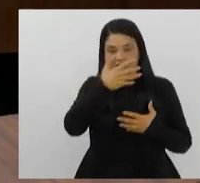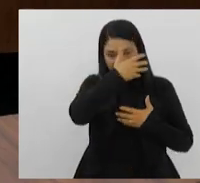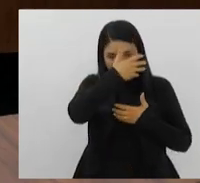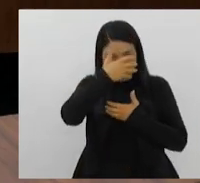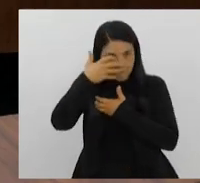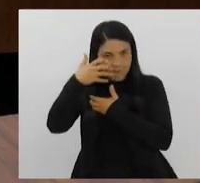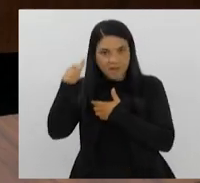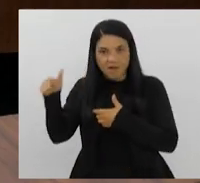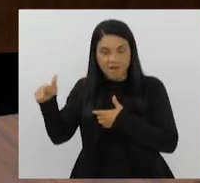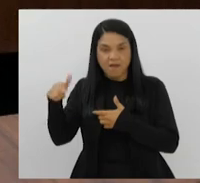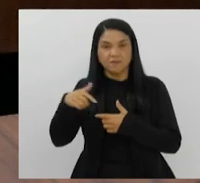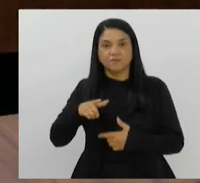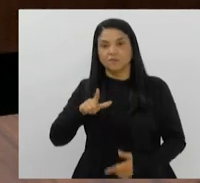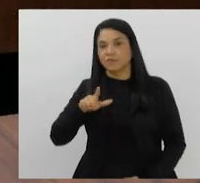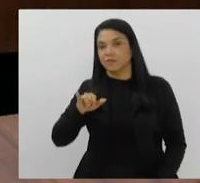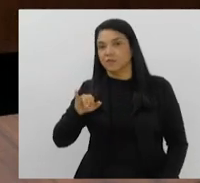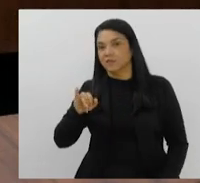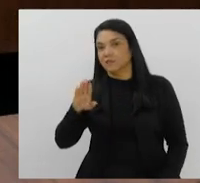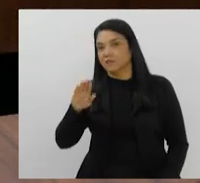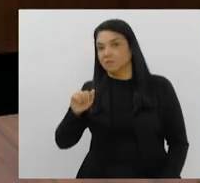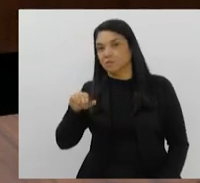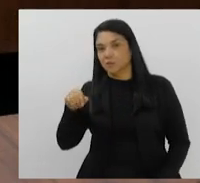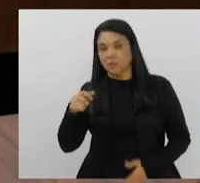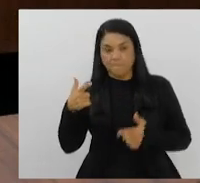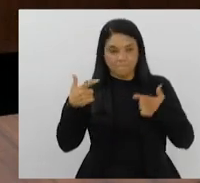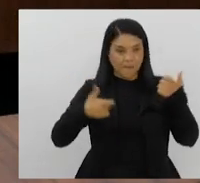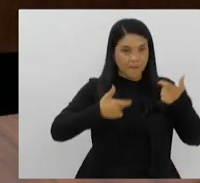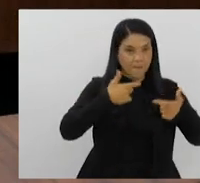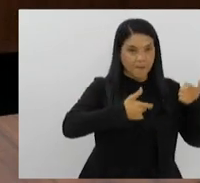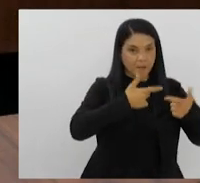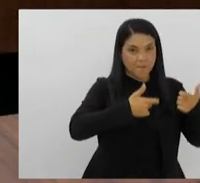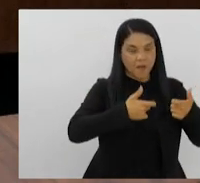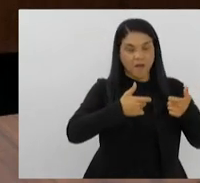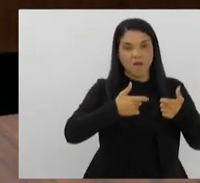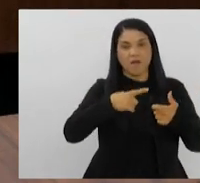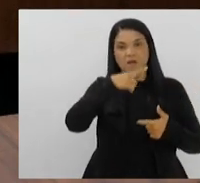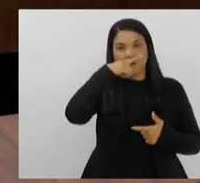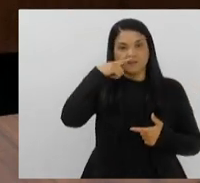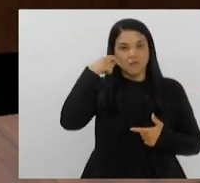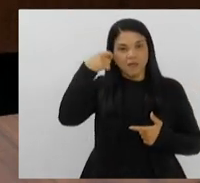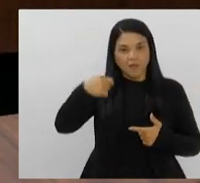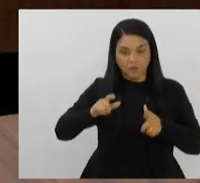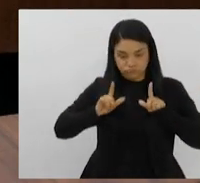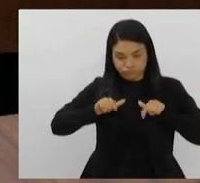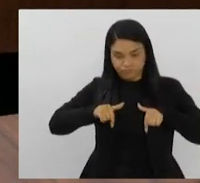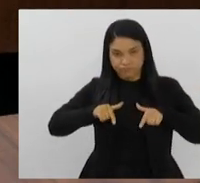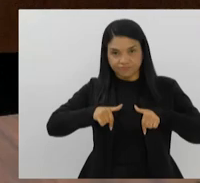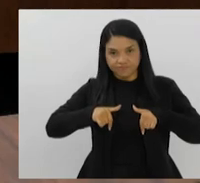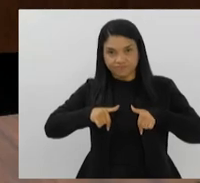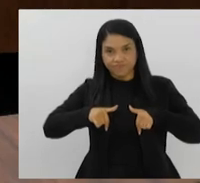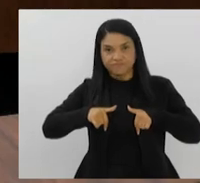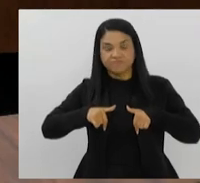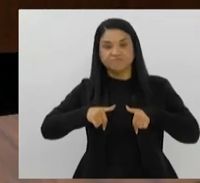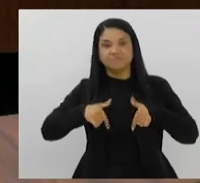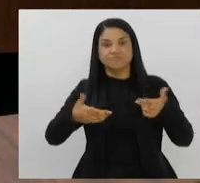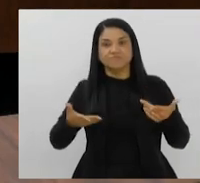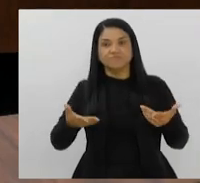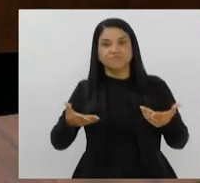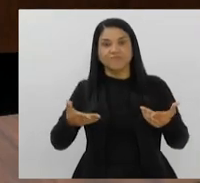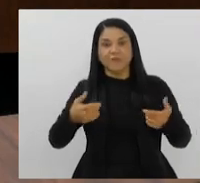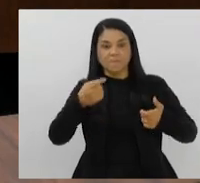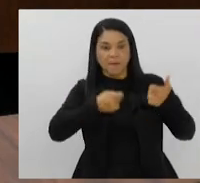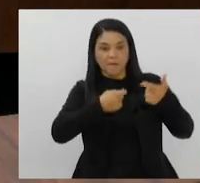bombardeia Israel, Israel quer bombardear o Hamas e acabar